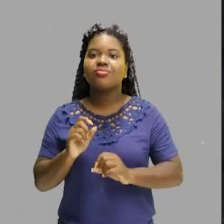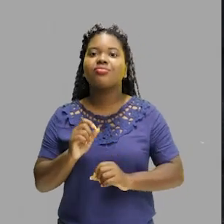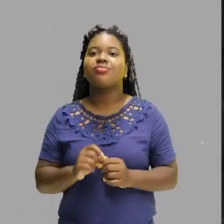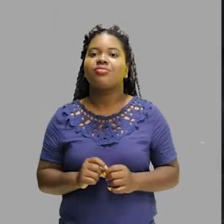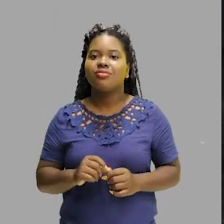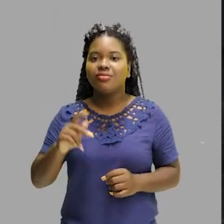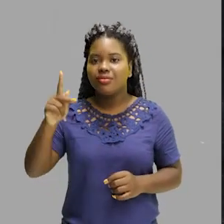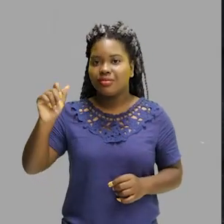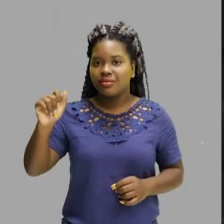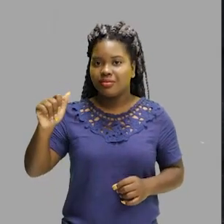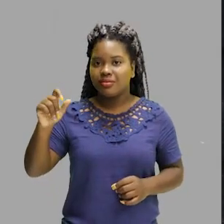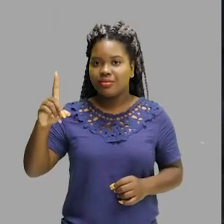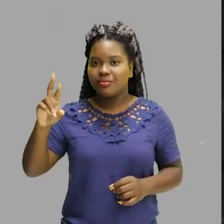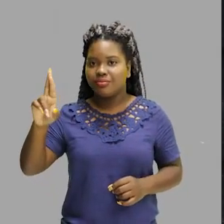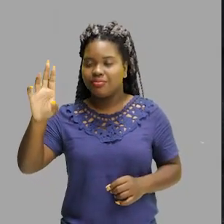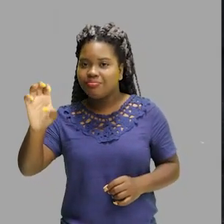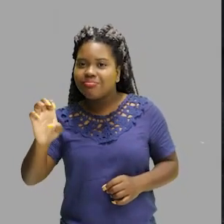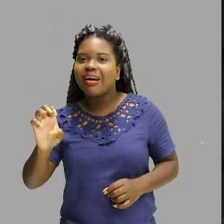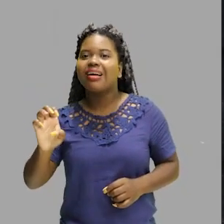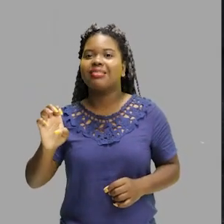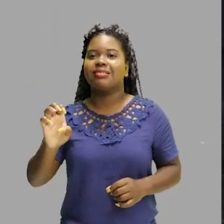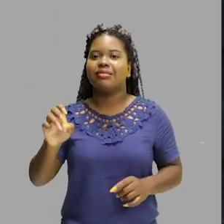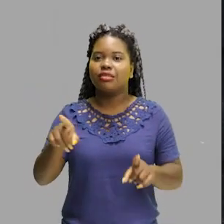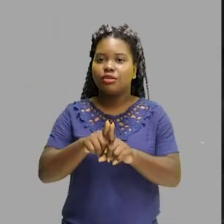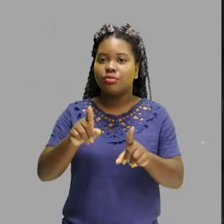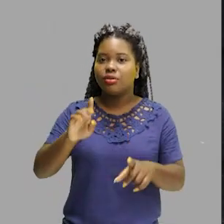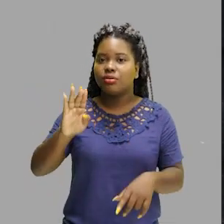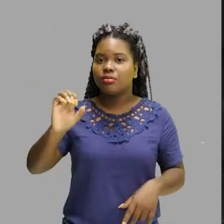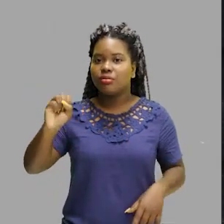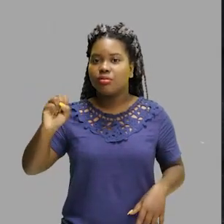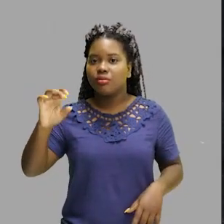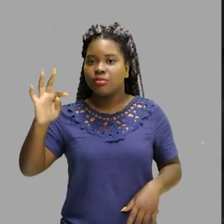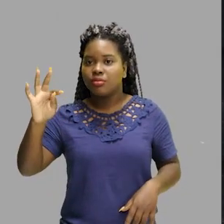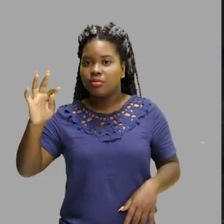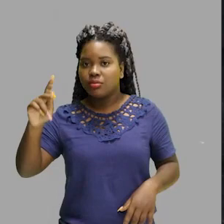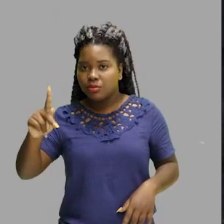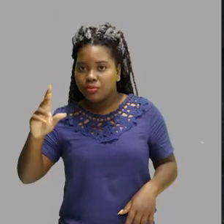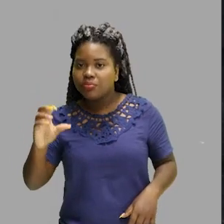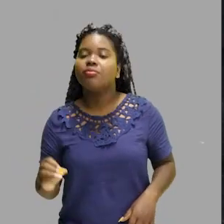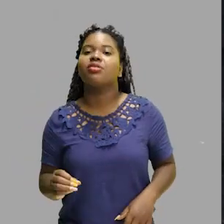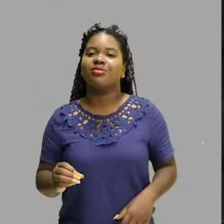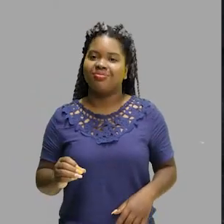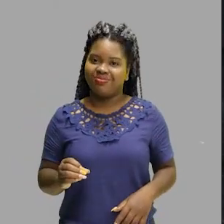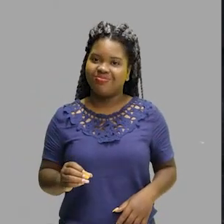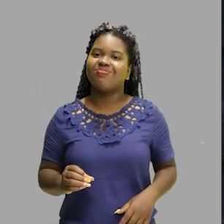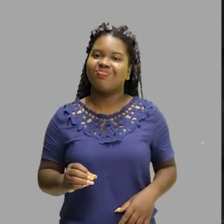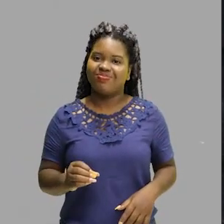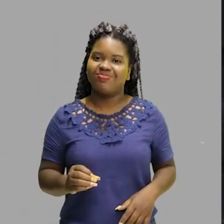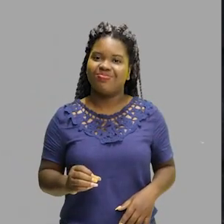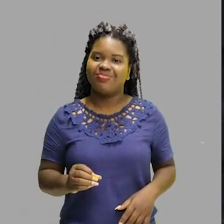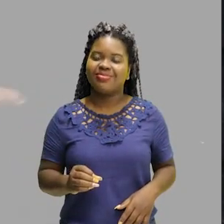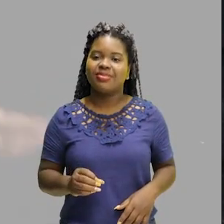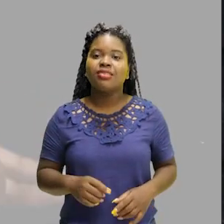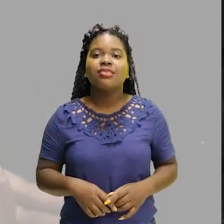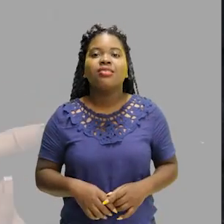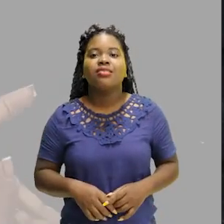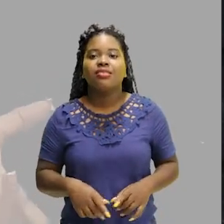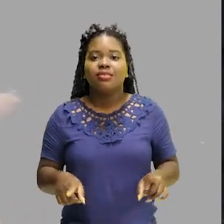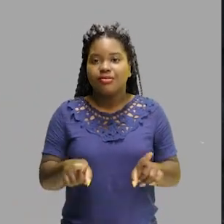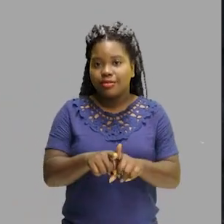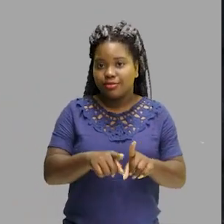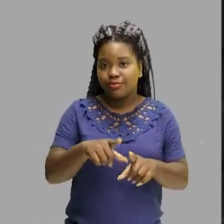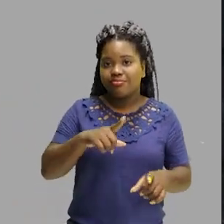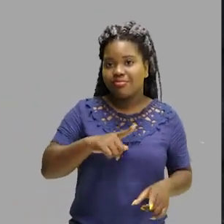altamente ligados a dinheiro, tá bom? Temos o João Grilo, que é uma pessoa que vive de